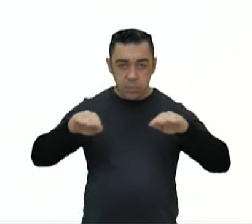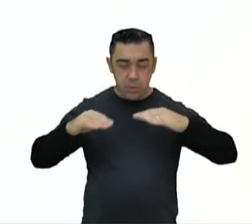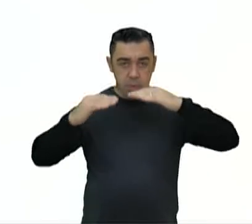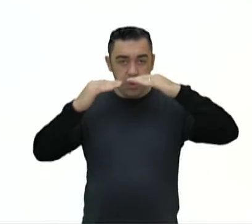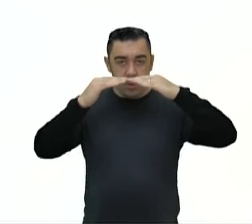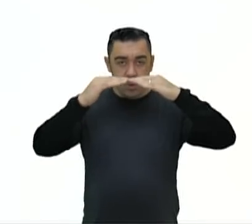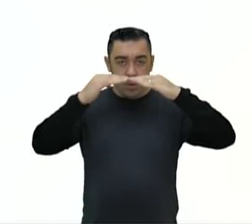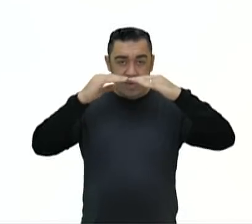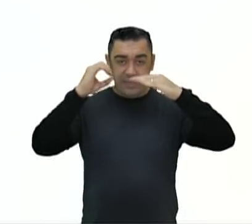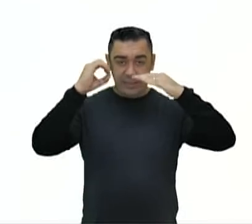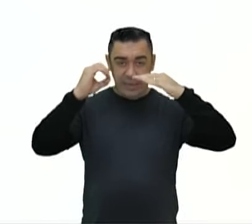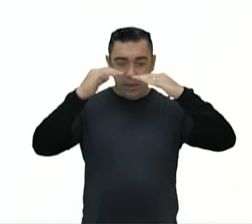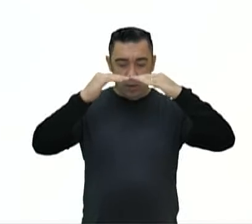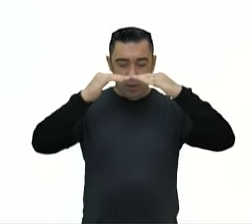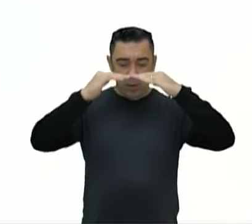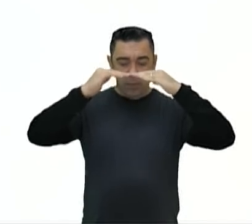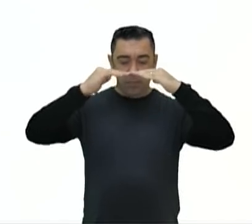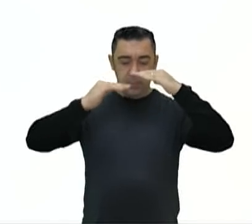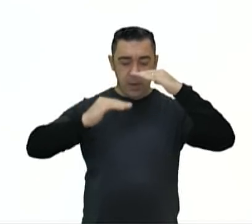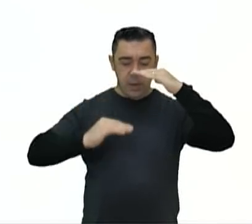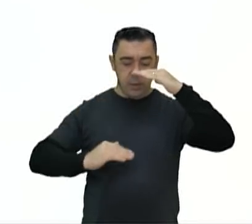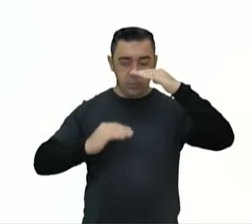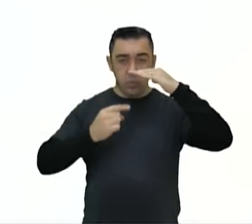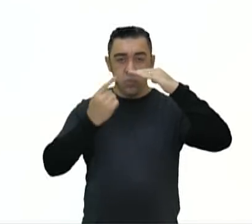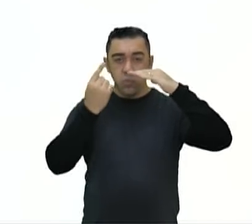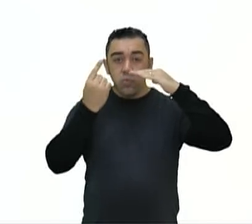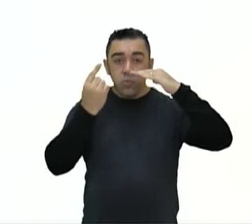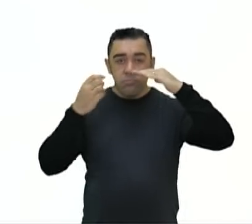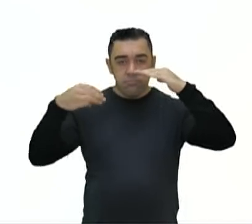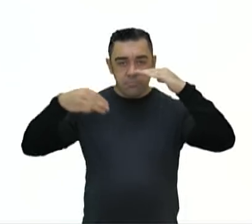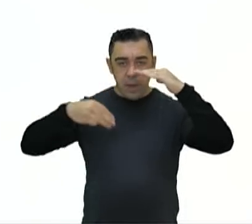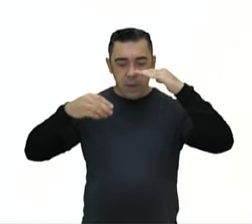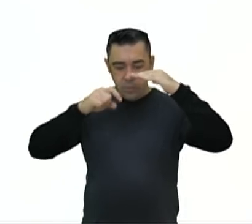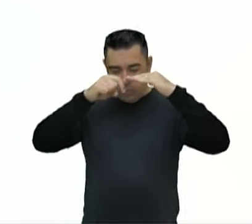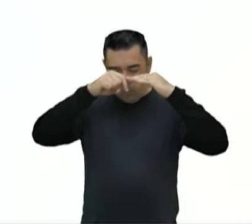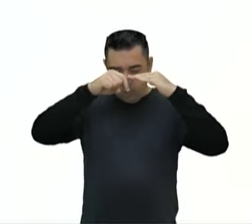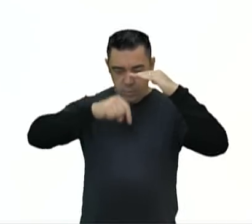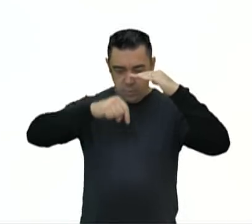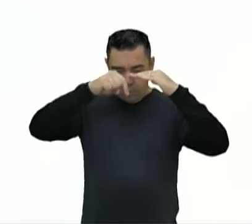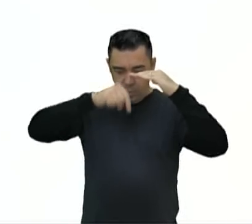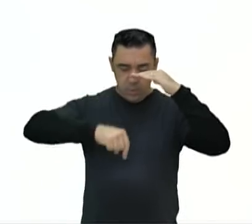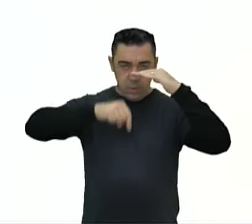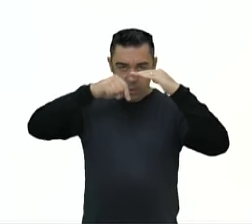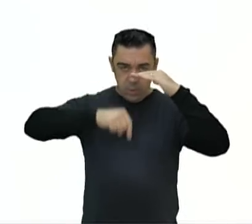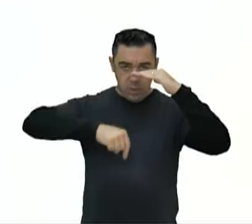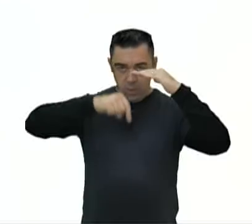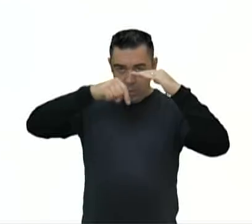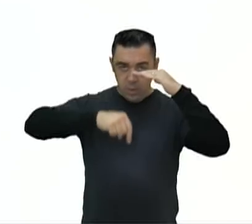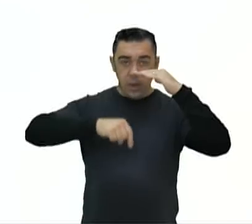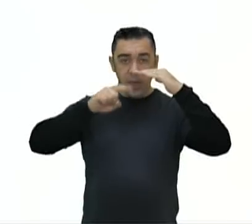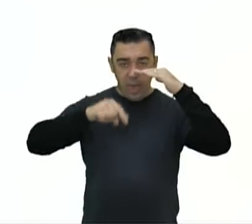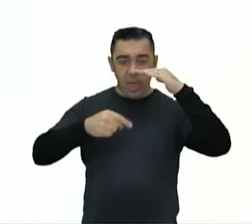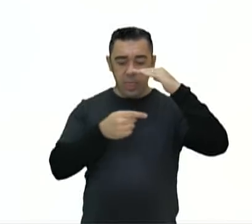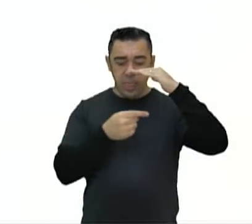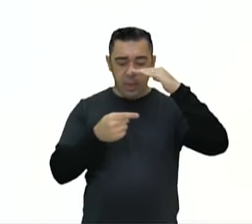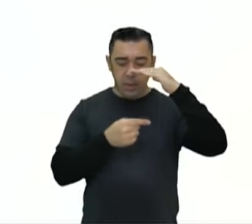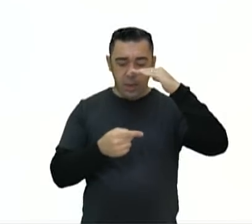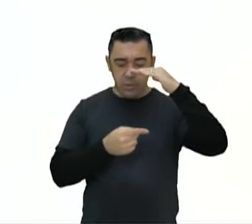do nível do mar. A referência abaixo do nível do mar, que é um número negativo. E